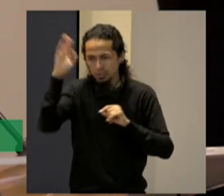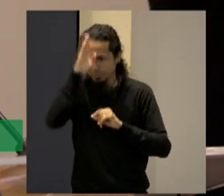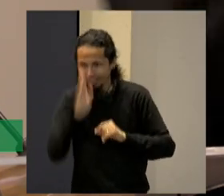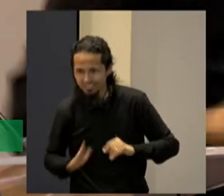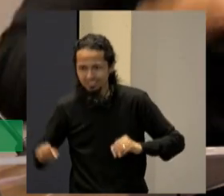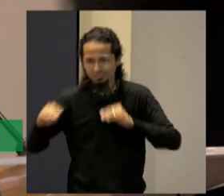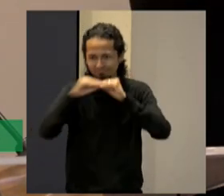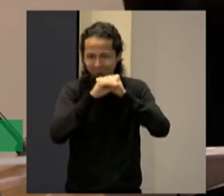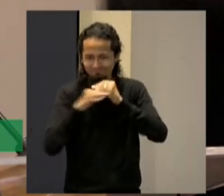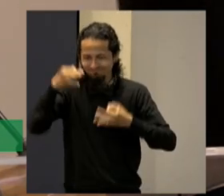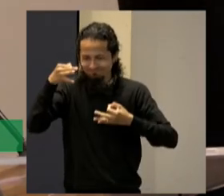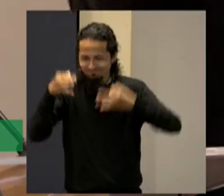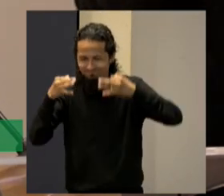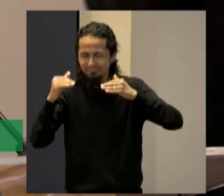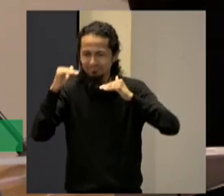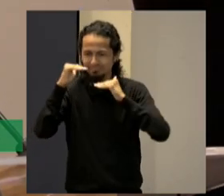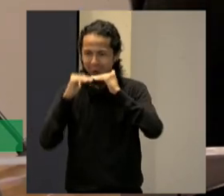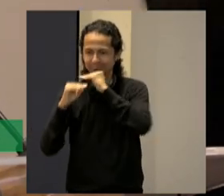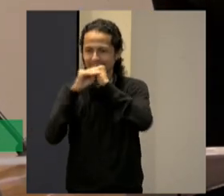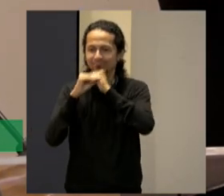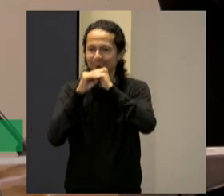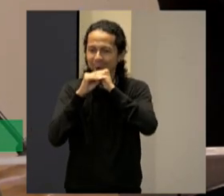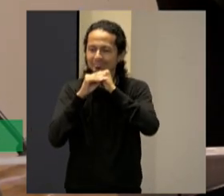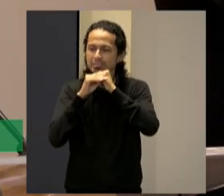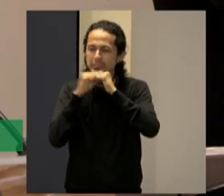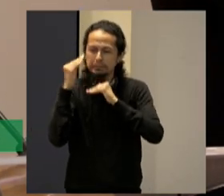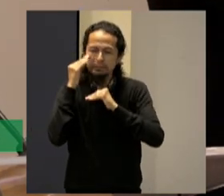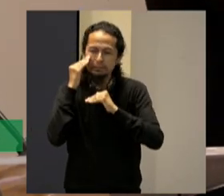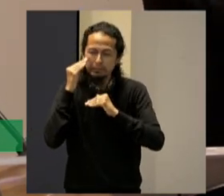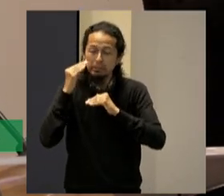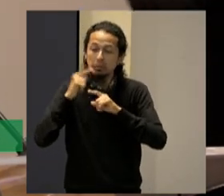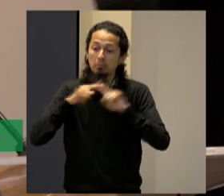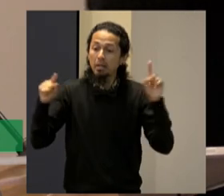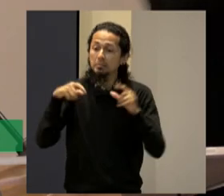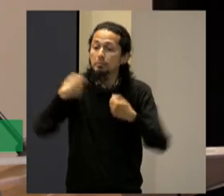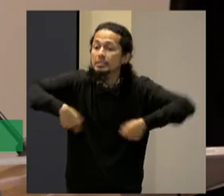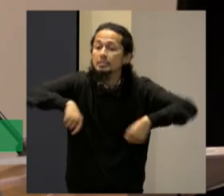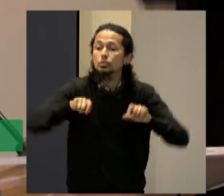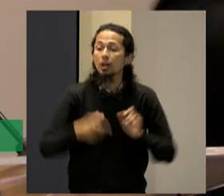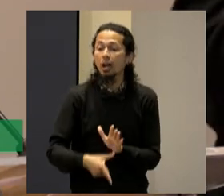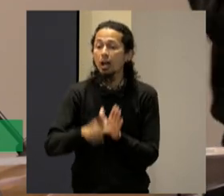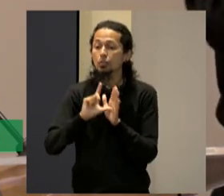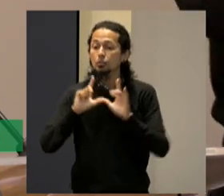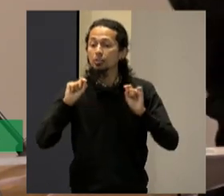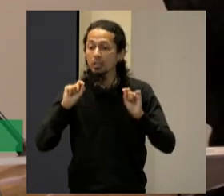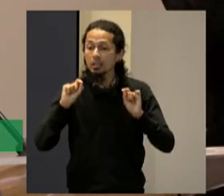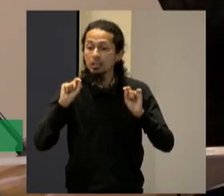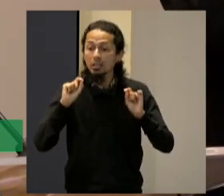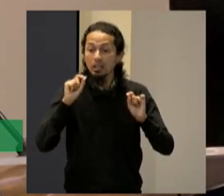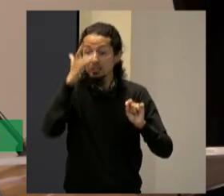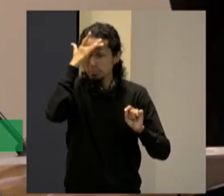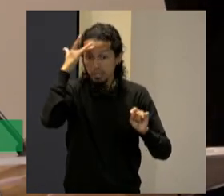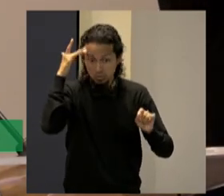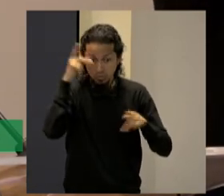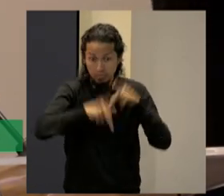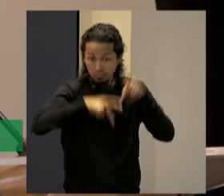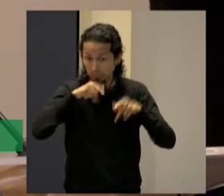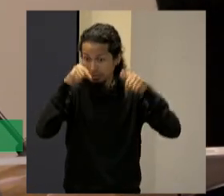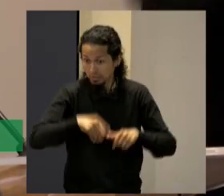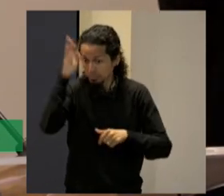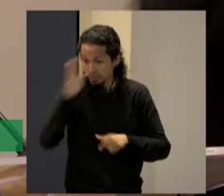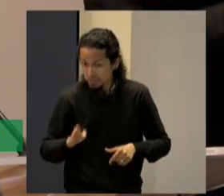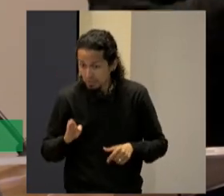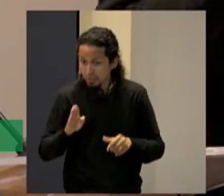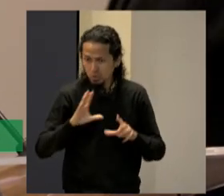esse equilíbrio da história do Brasil exige o equilíbrio da história das pessoas brasileiras, dos